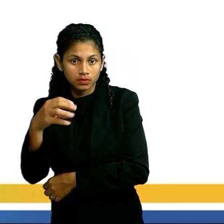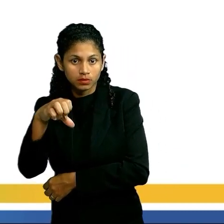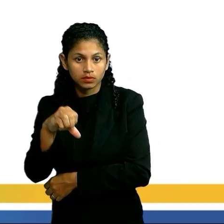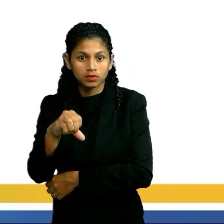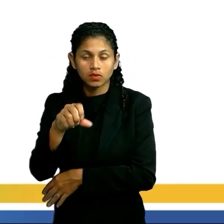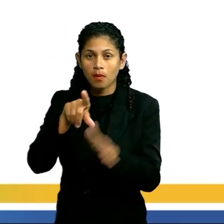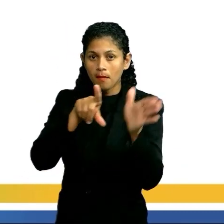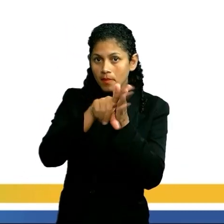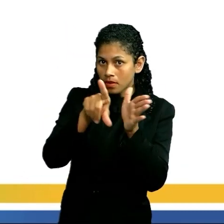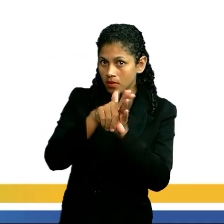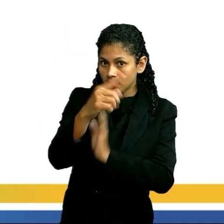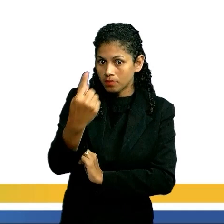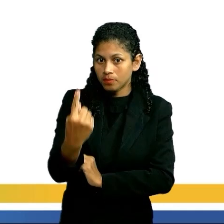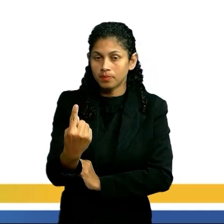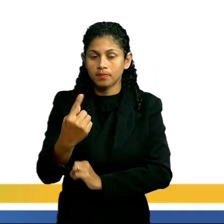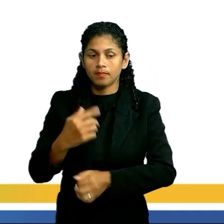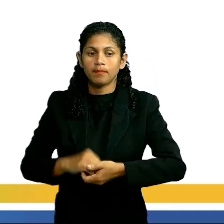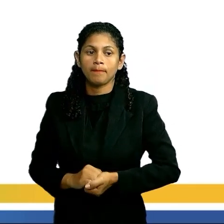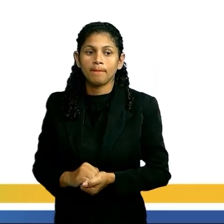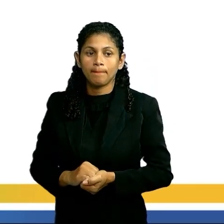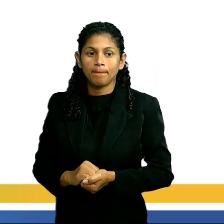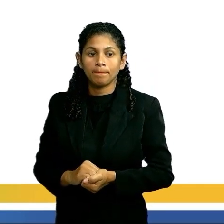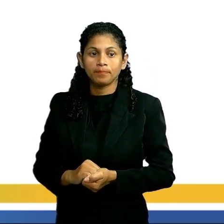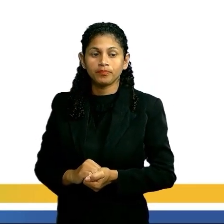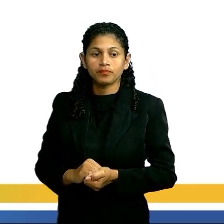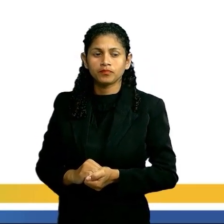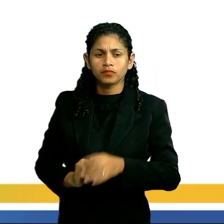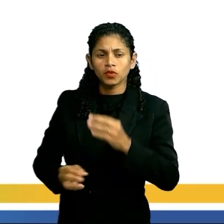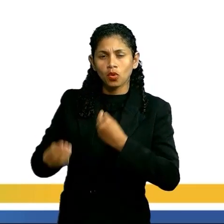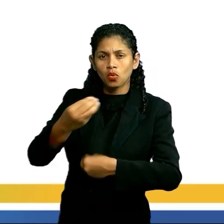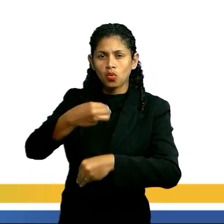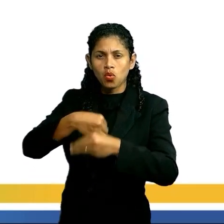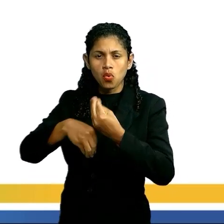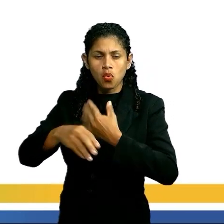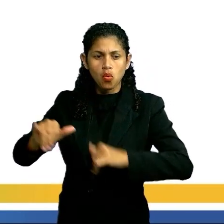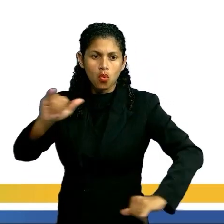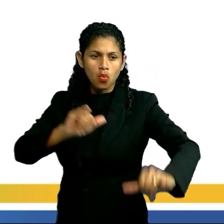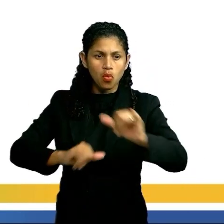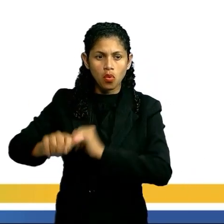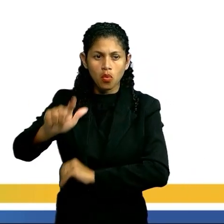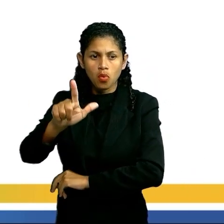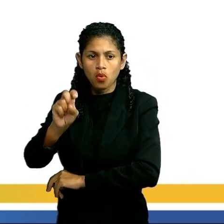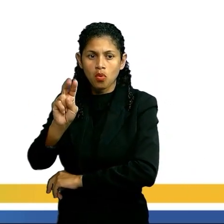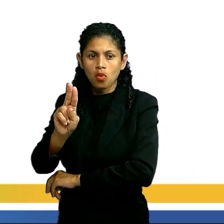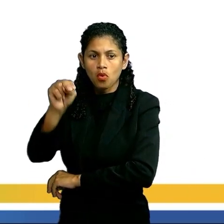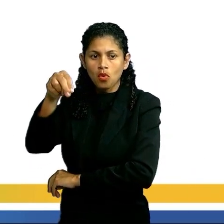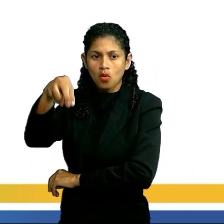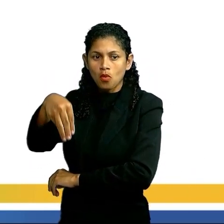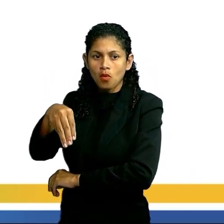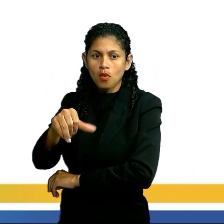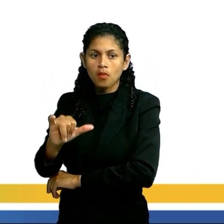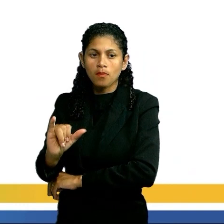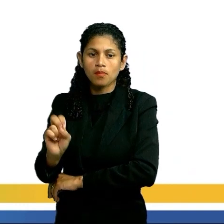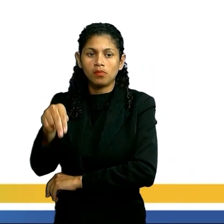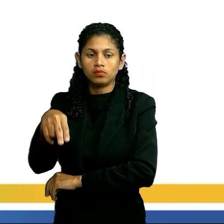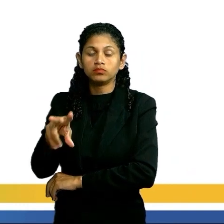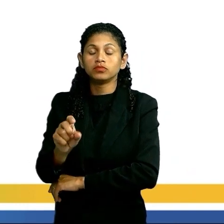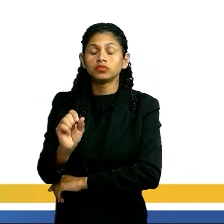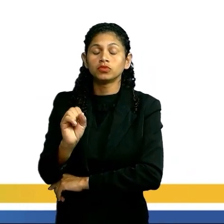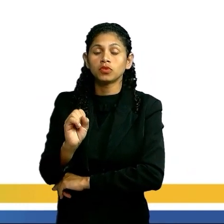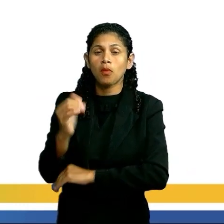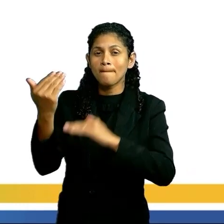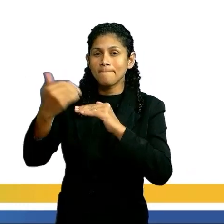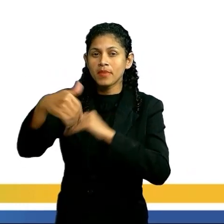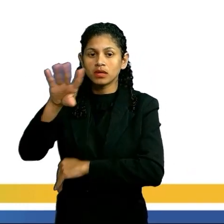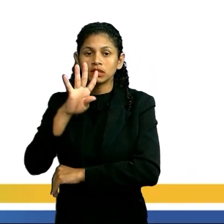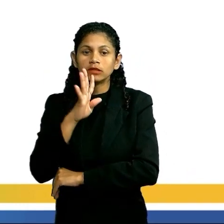o seguinte: o composto químico luminol é um dos representantes mais conhecidos